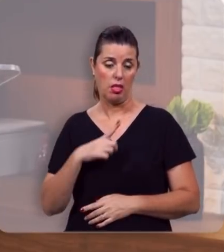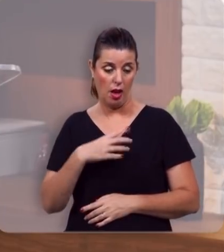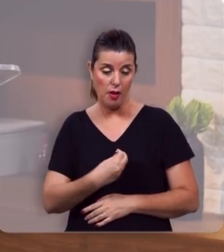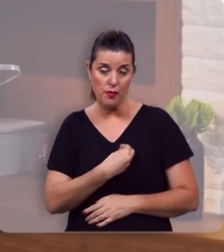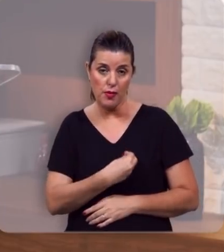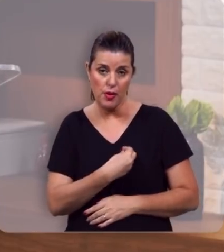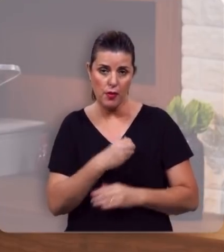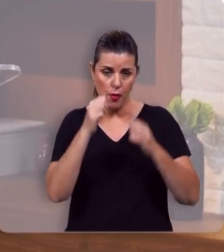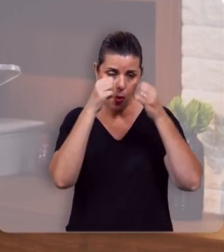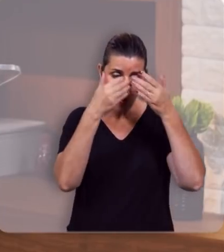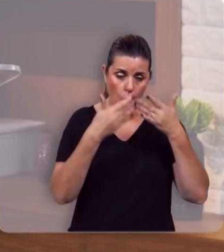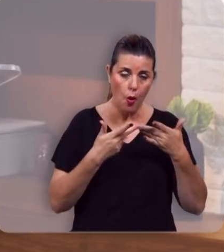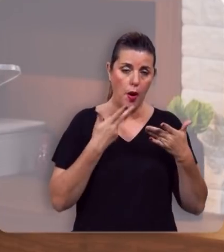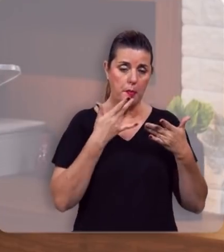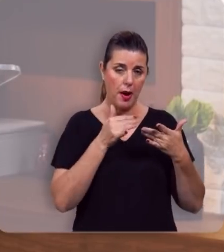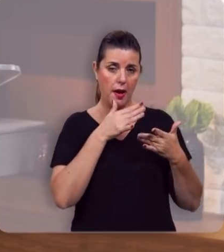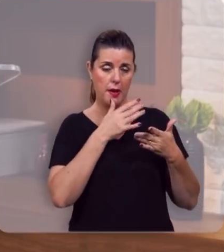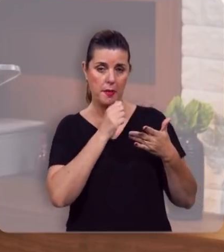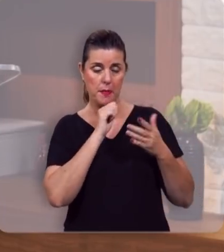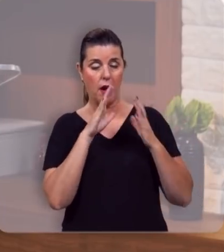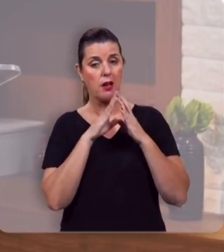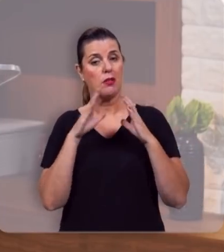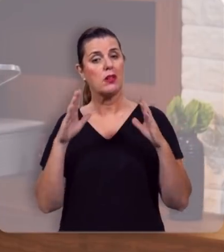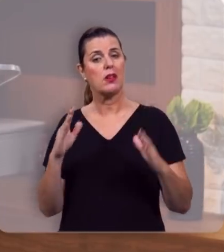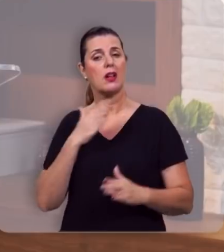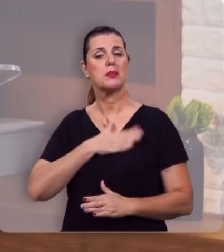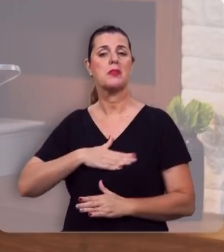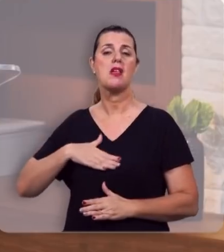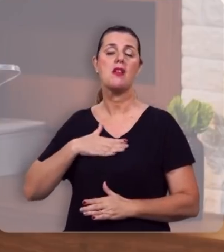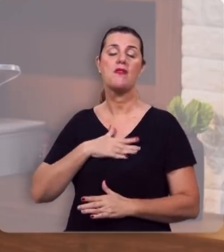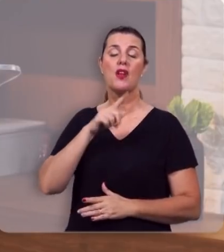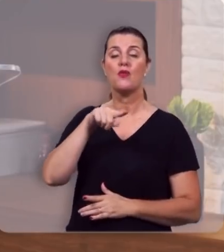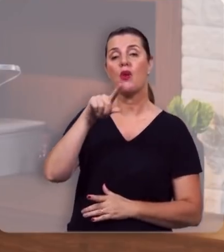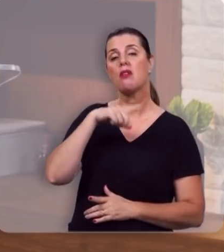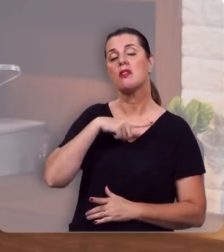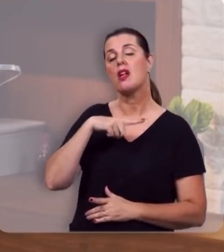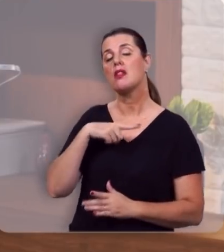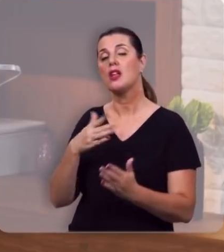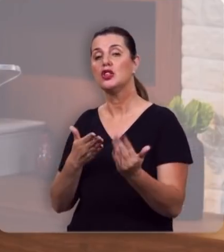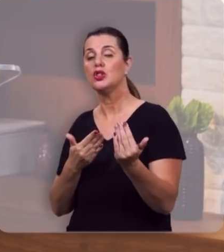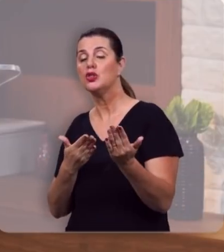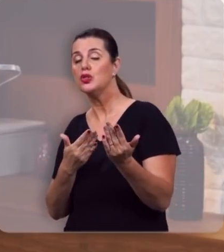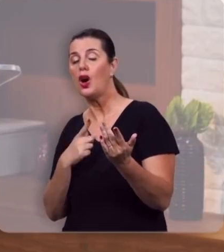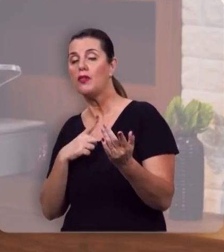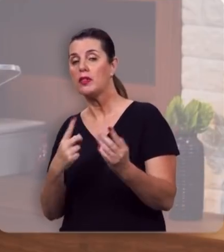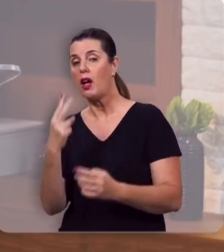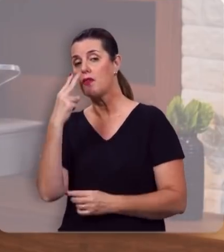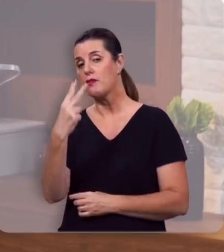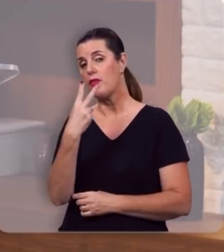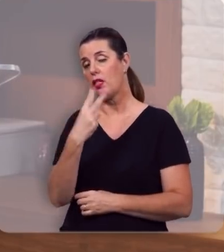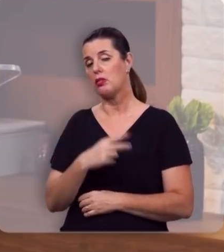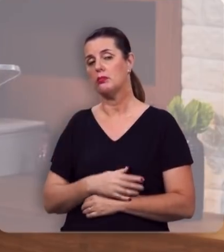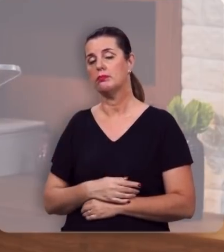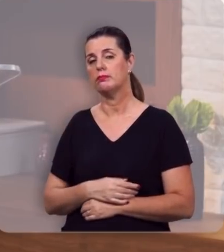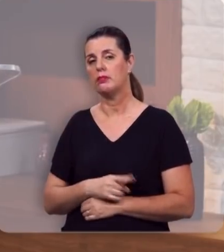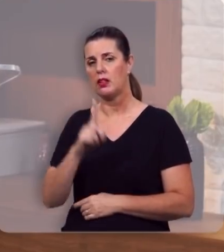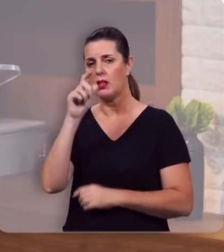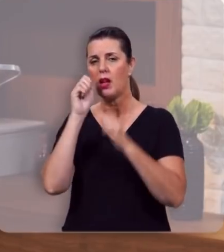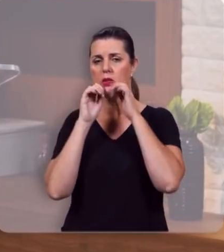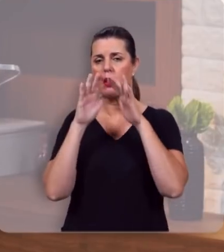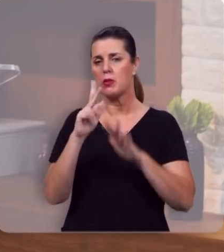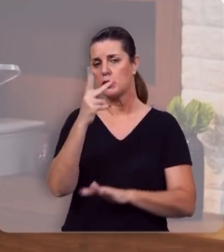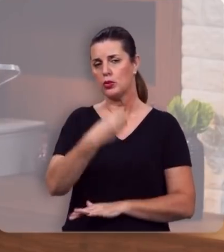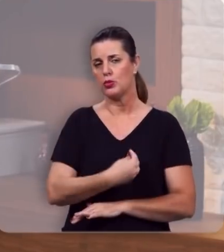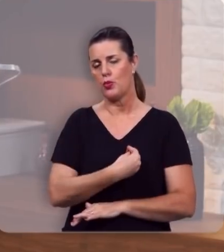Conviver e honrar pai e mãe é um dos grandes privilégios que você tem, jovem, que está aí me escutando. Deus abençoe